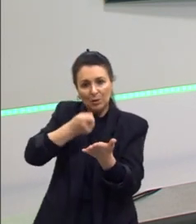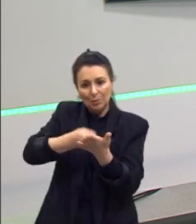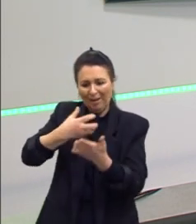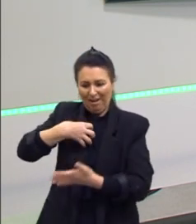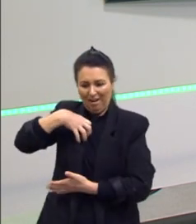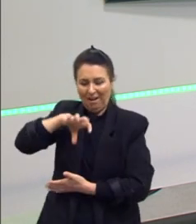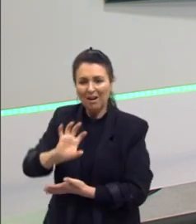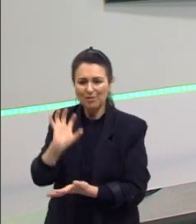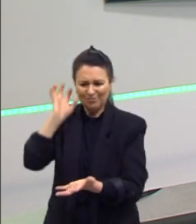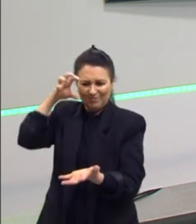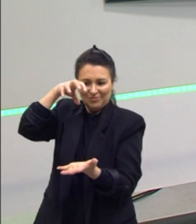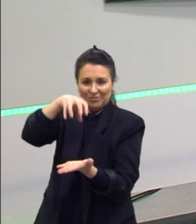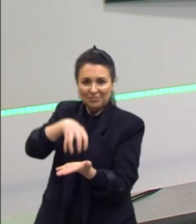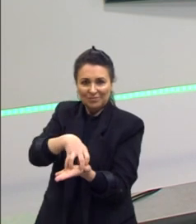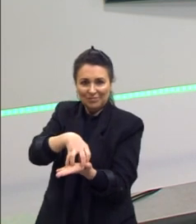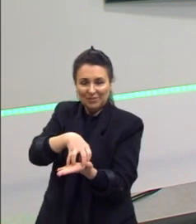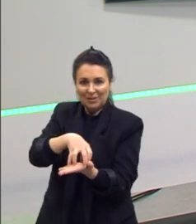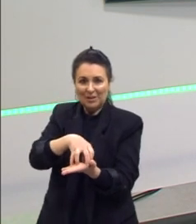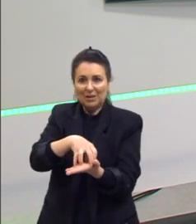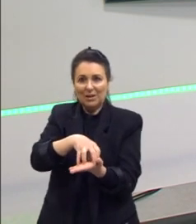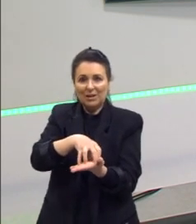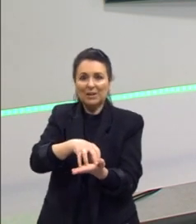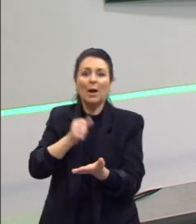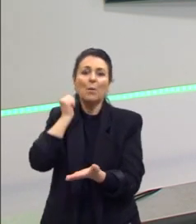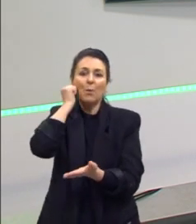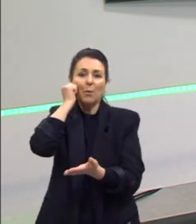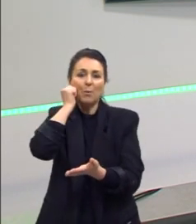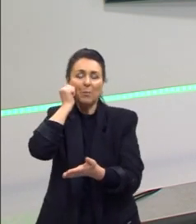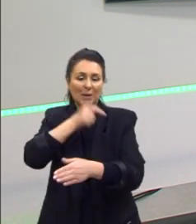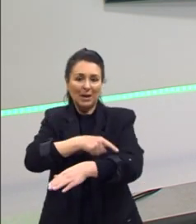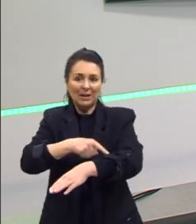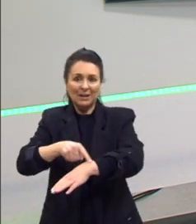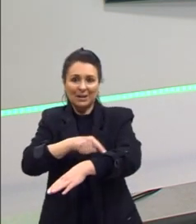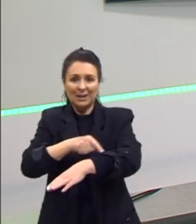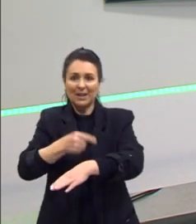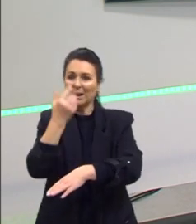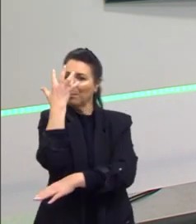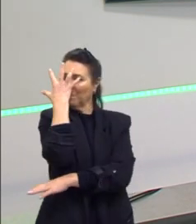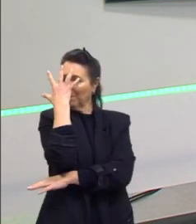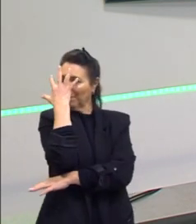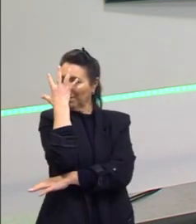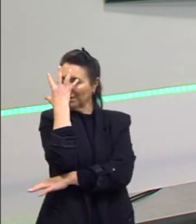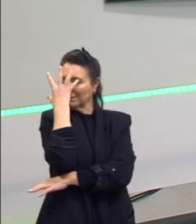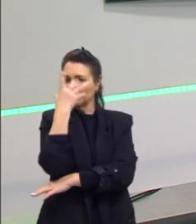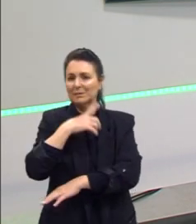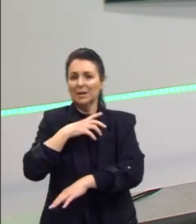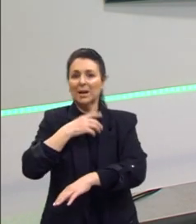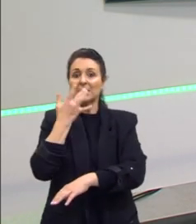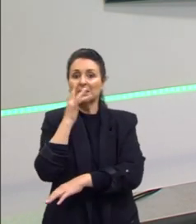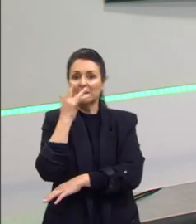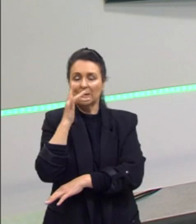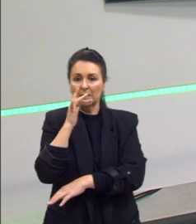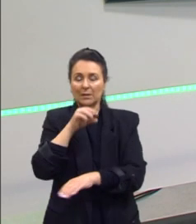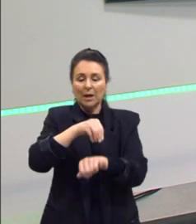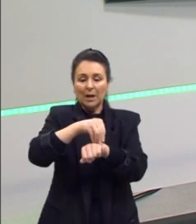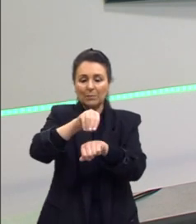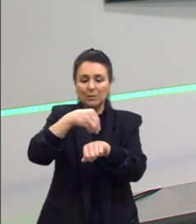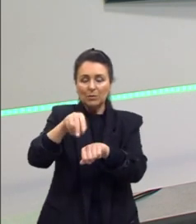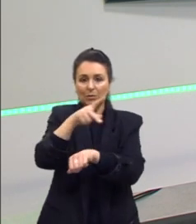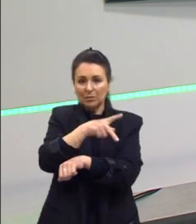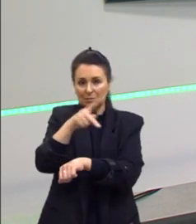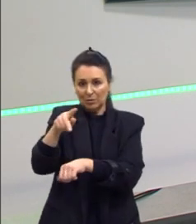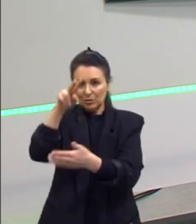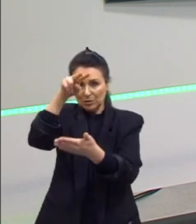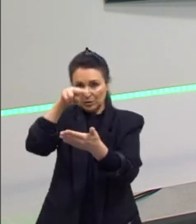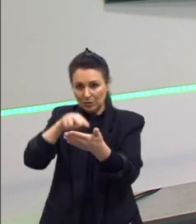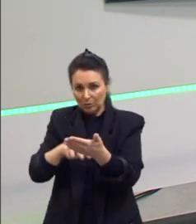anticolonial de Colonial que é o Pele Negra Máscaras Brancas aí fica com uma indicação de leitura porque ele vai falar sobre